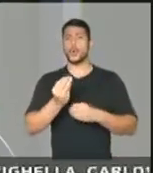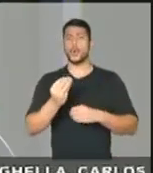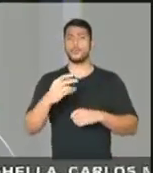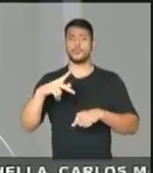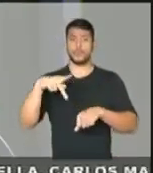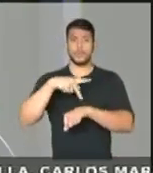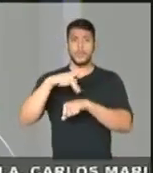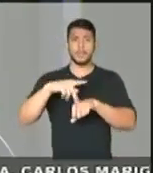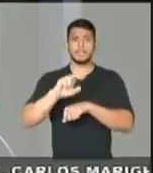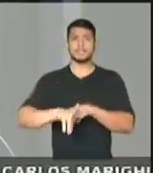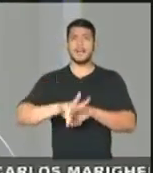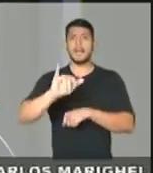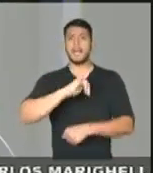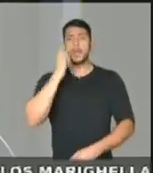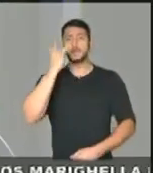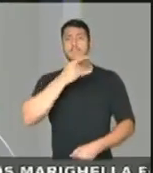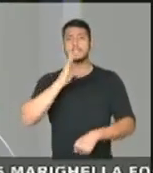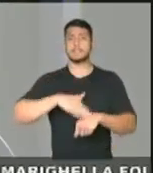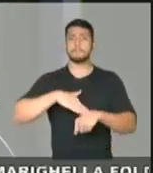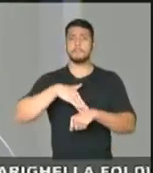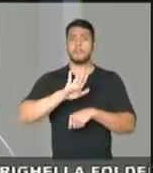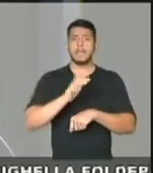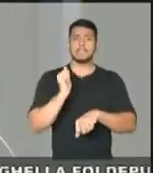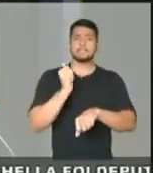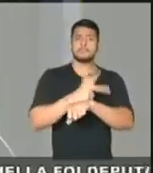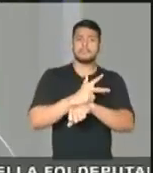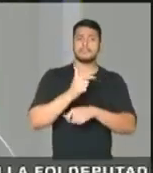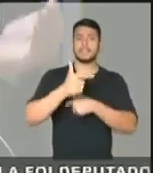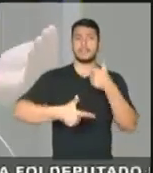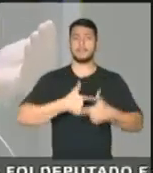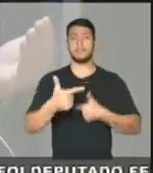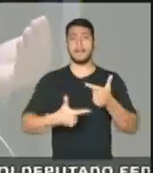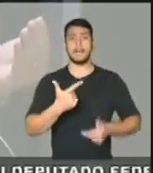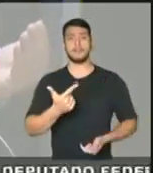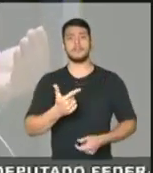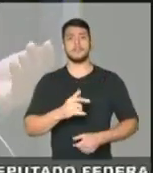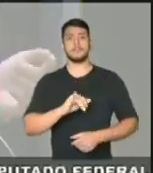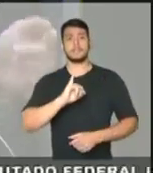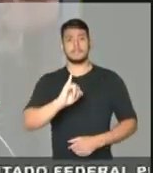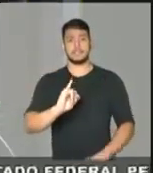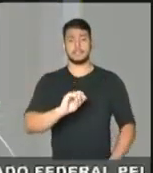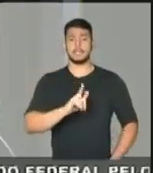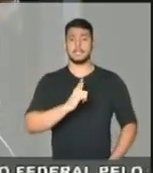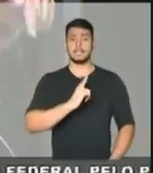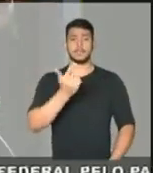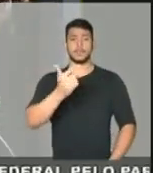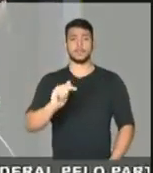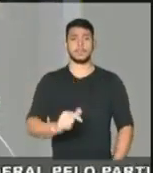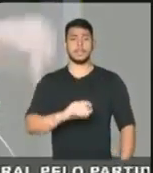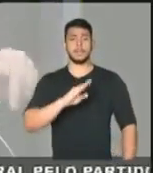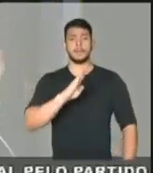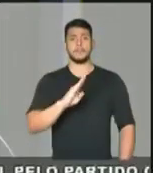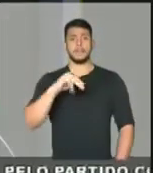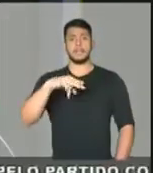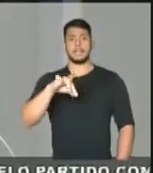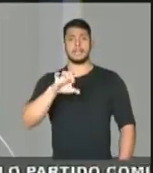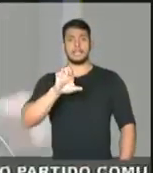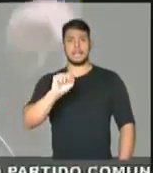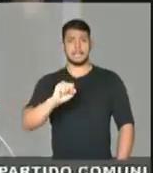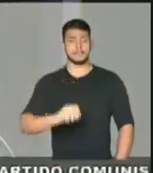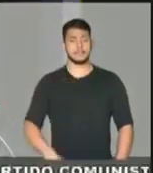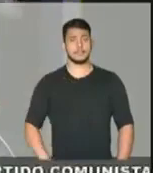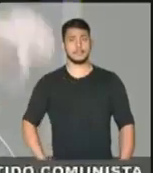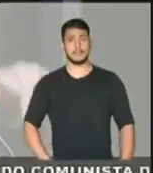nós acabarmos com investimentos que são garantidos pelo BN10? O governo já tinha tentado isso